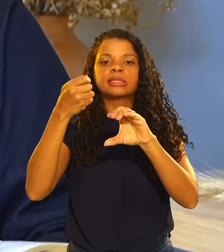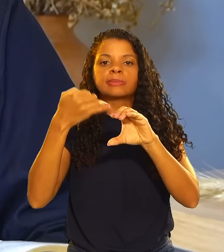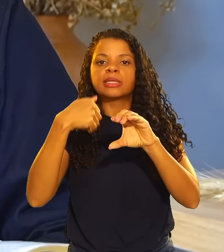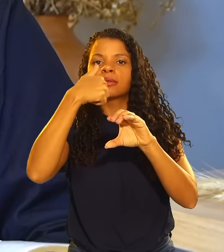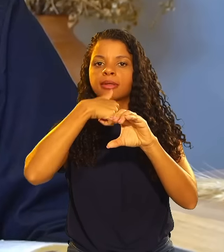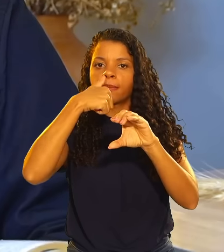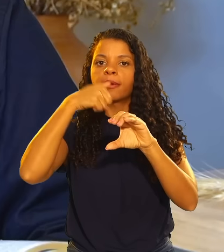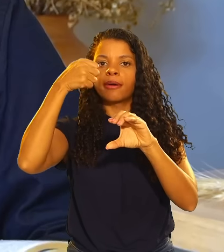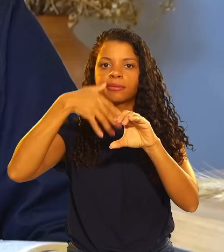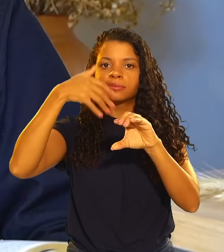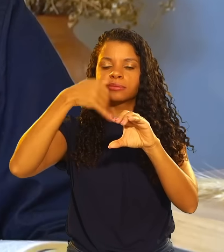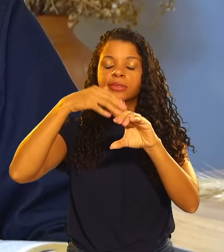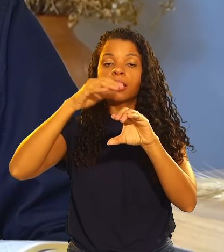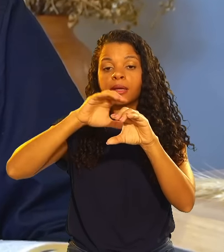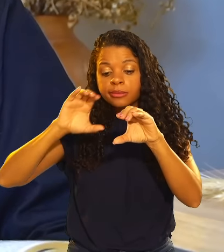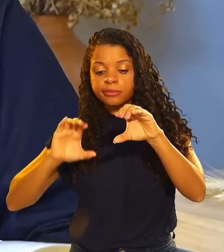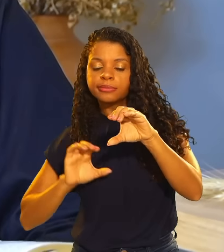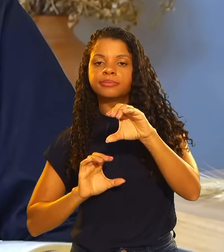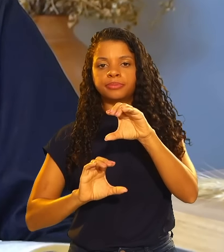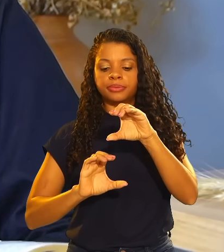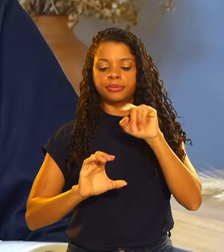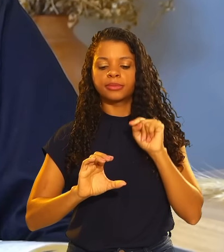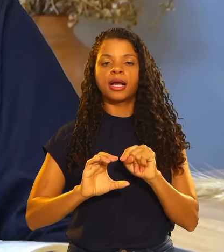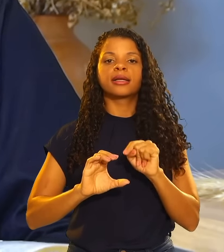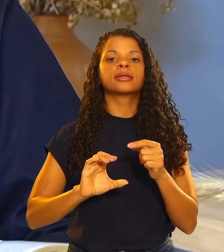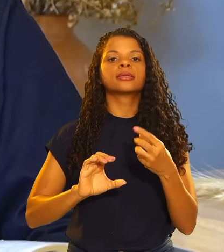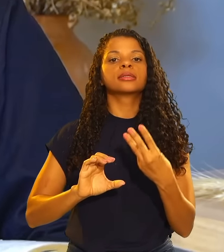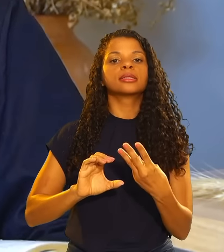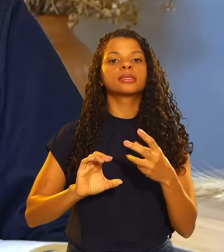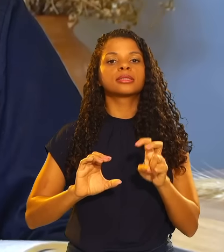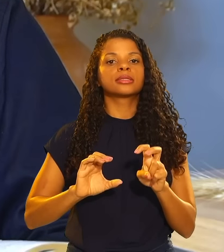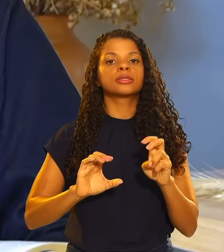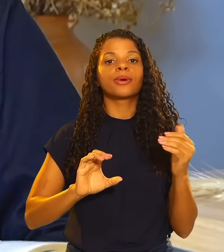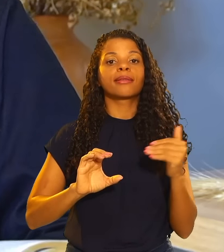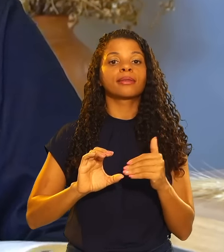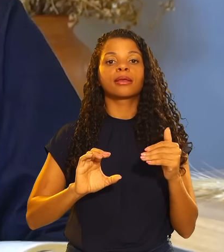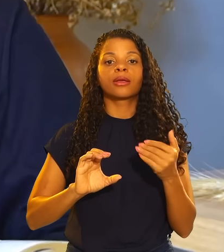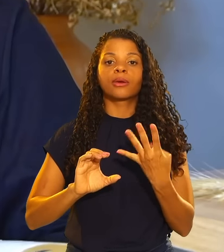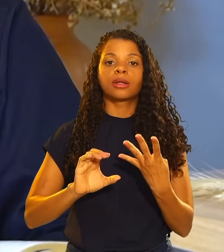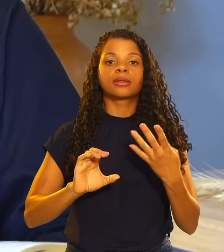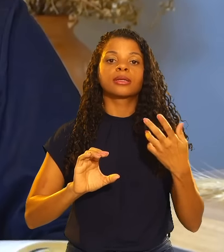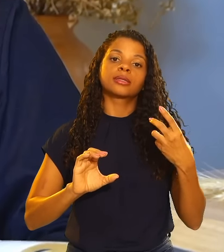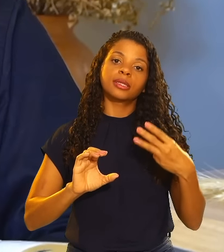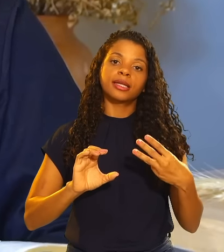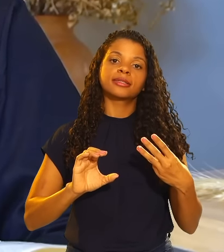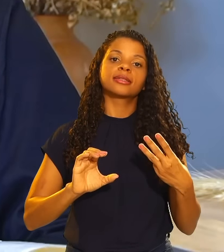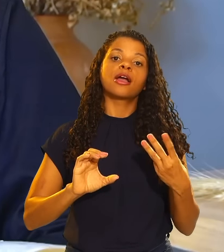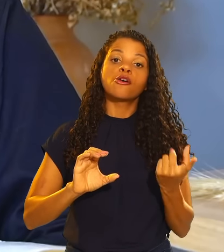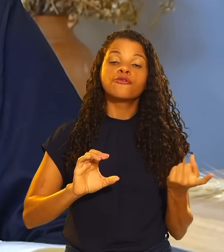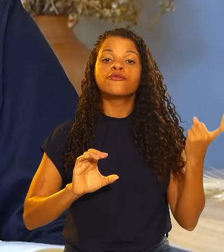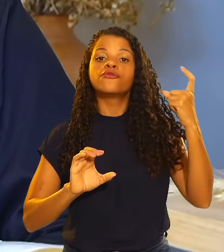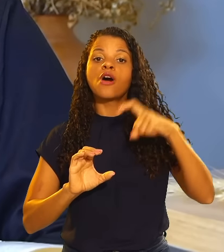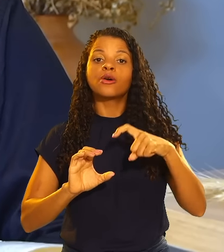de sangue, e a partir do versículo 35 até o 43, aí agora a gente vê Jesus concluindo a primeira história. E aí ele